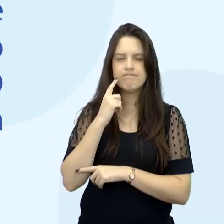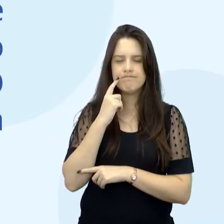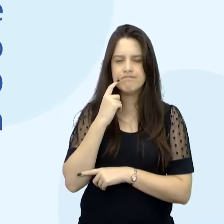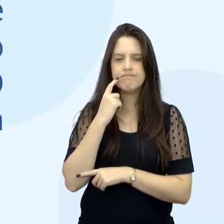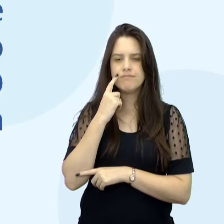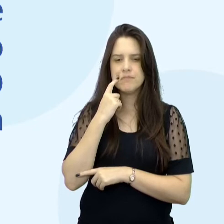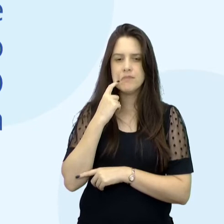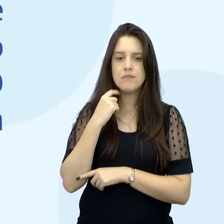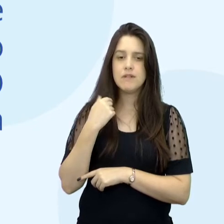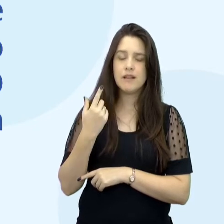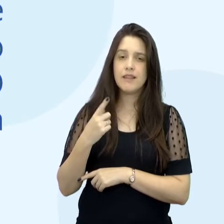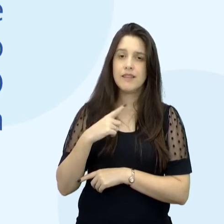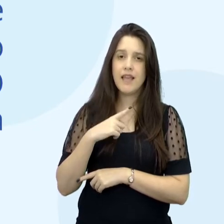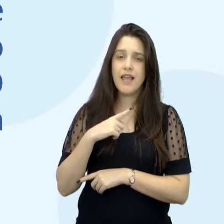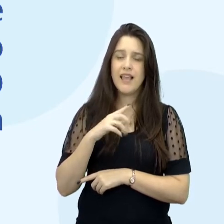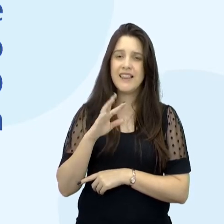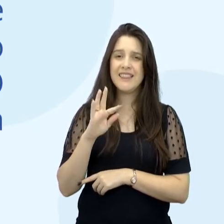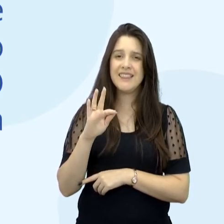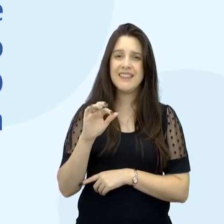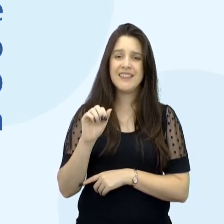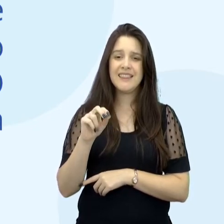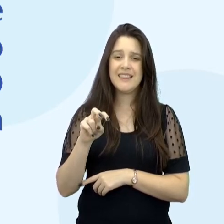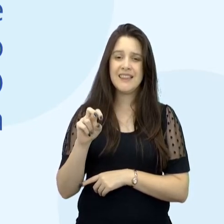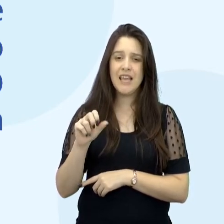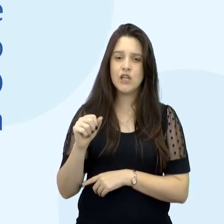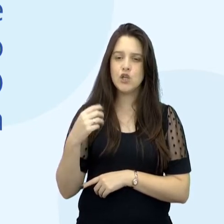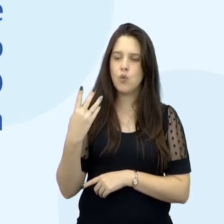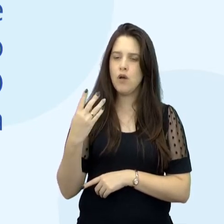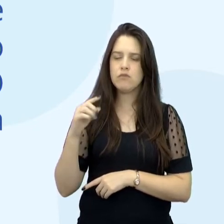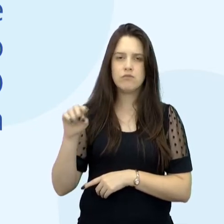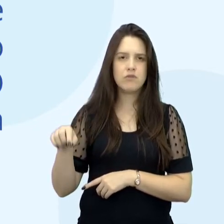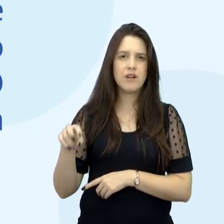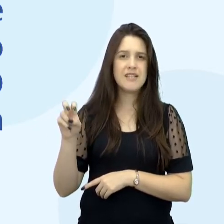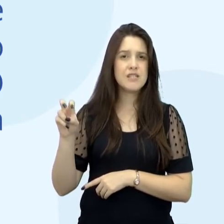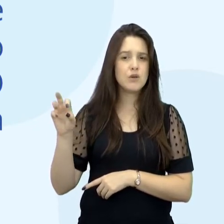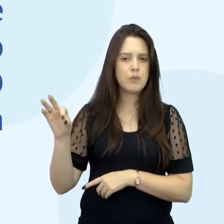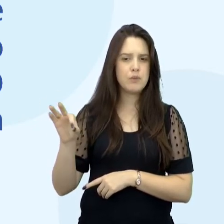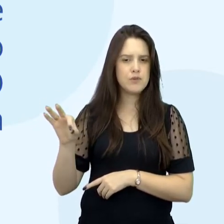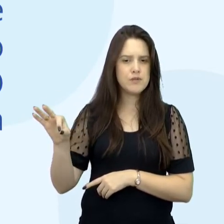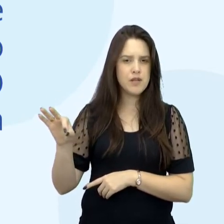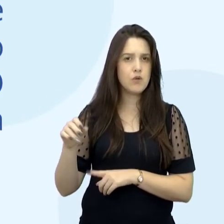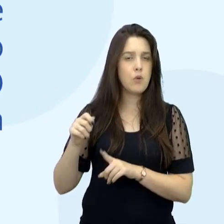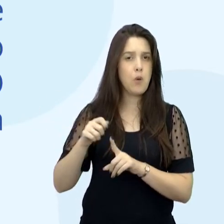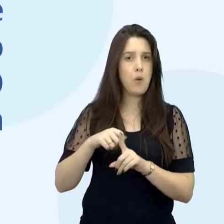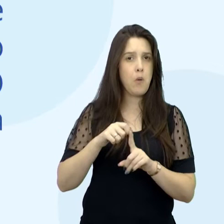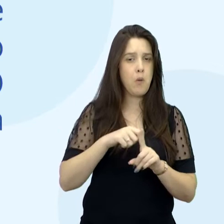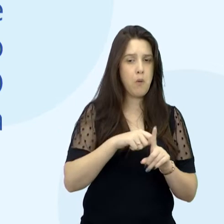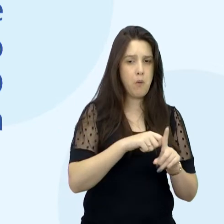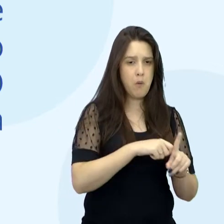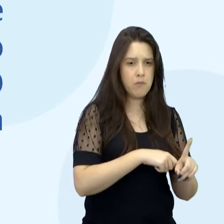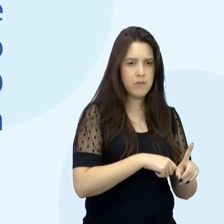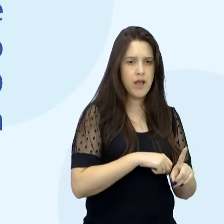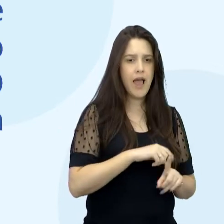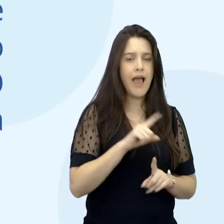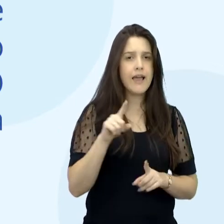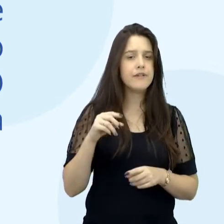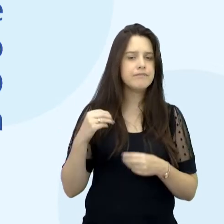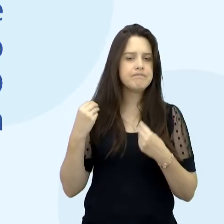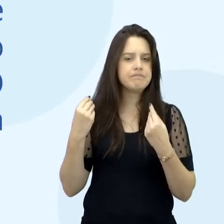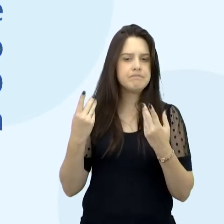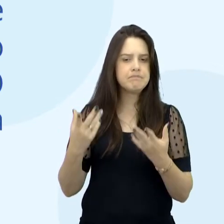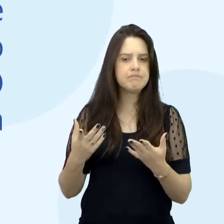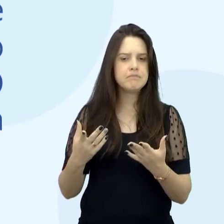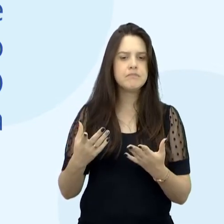ser feito com uma taxa aí de 4,5% ao mês. Aí foi dado a ele